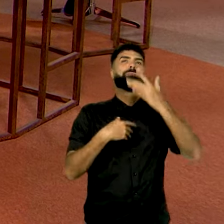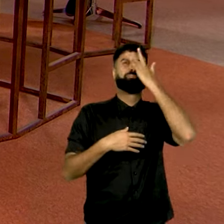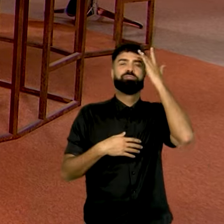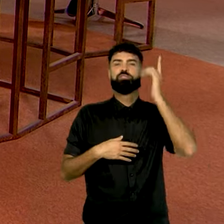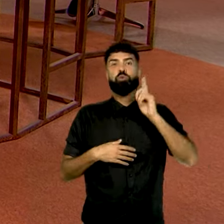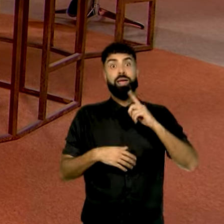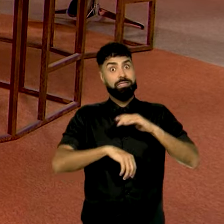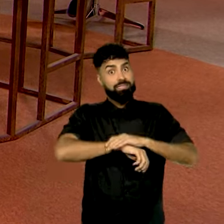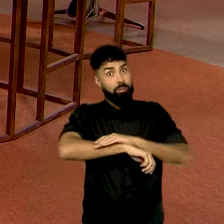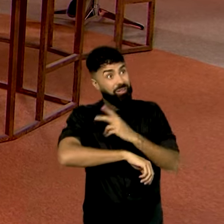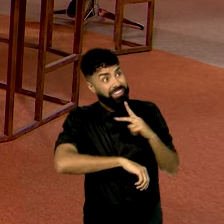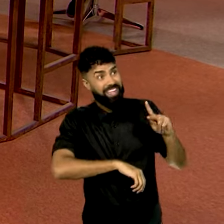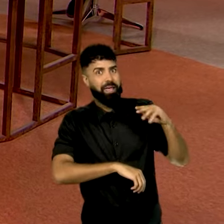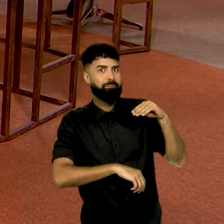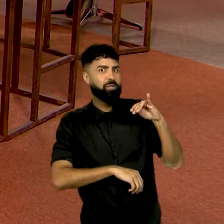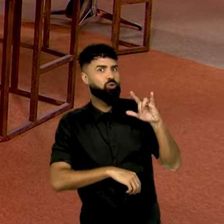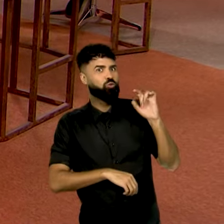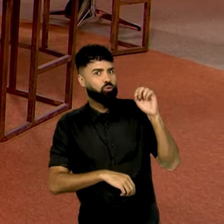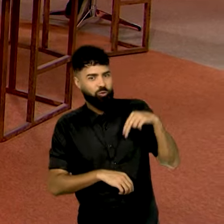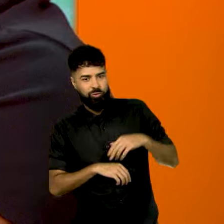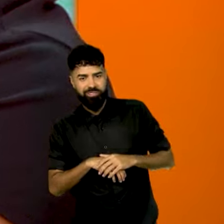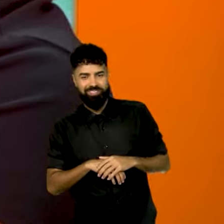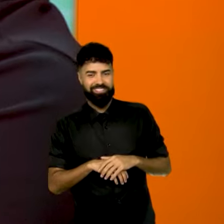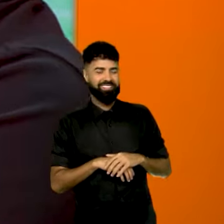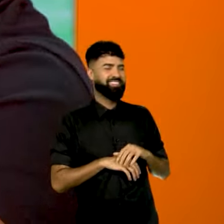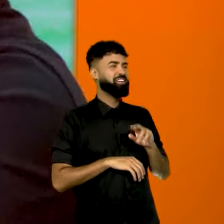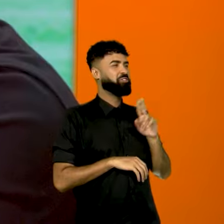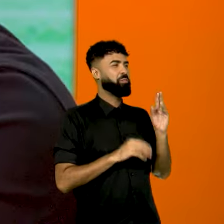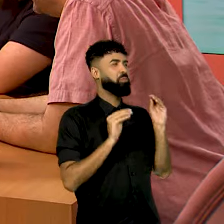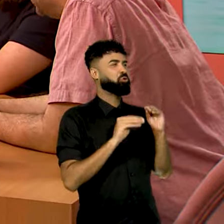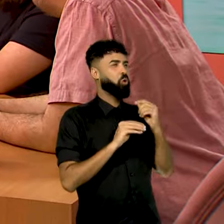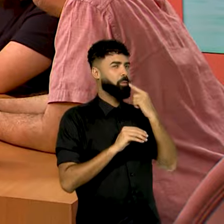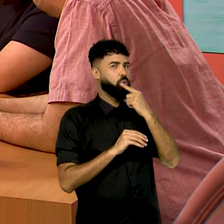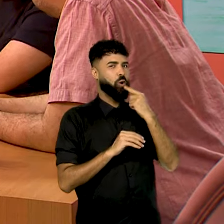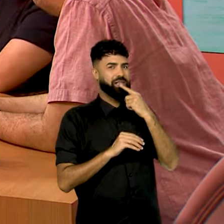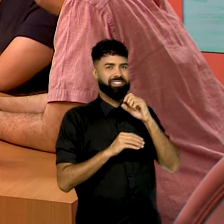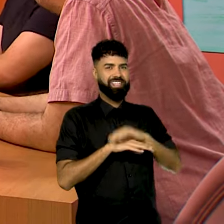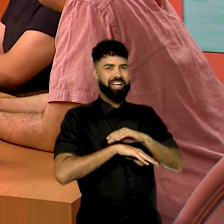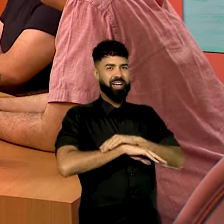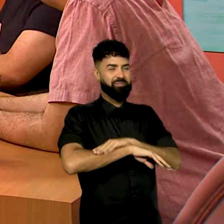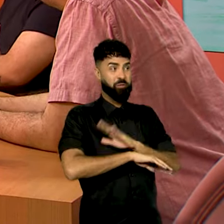fizeram o nome do Bituca na boca do sapo mesmo, né? Literalmente, né?